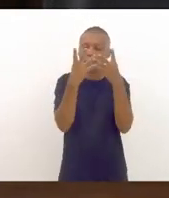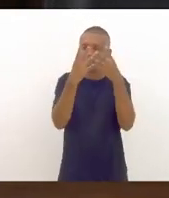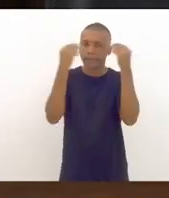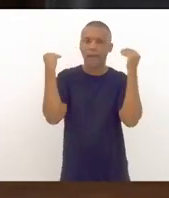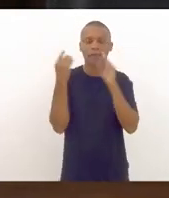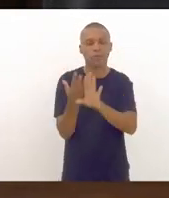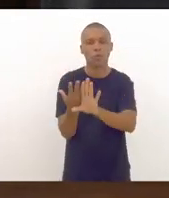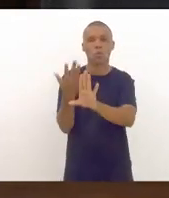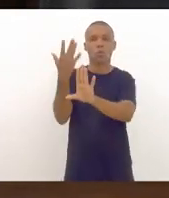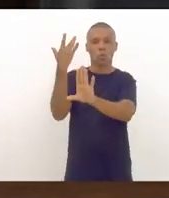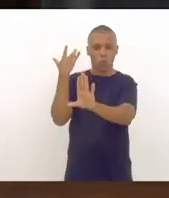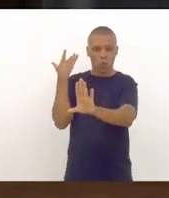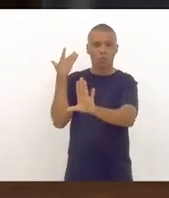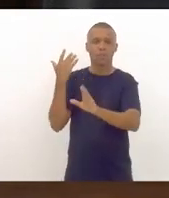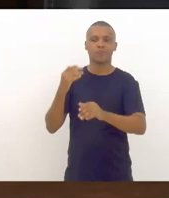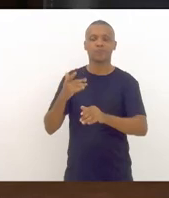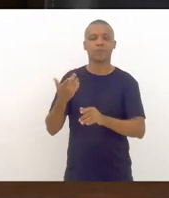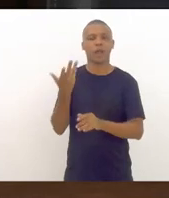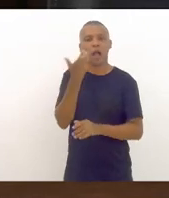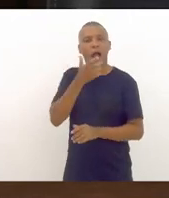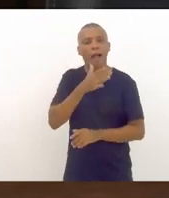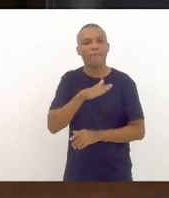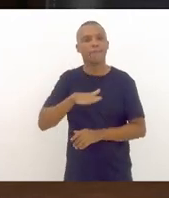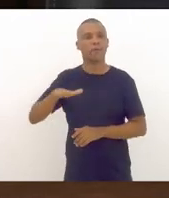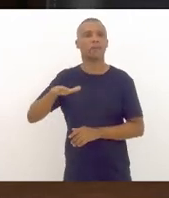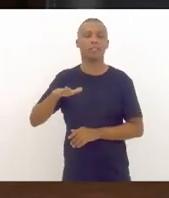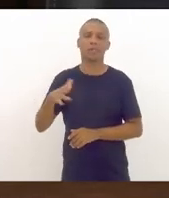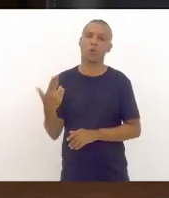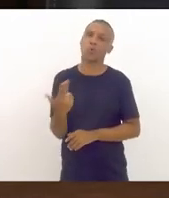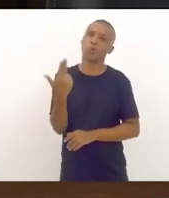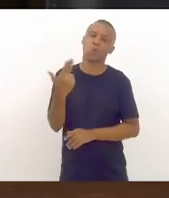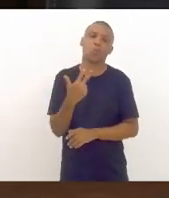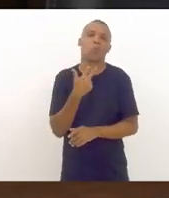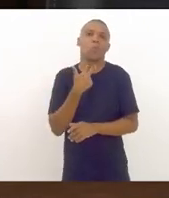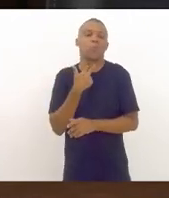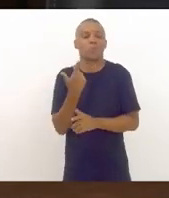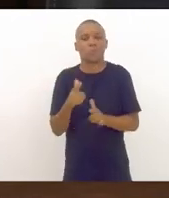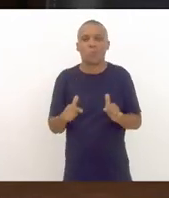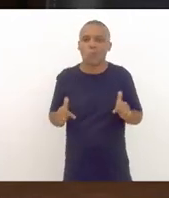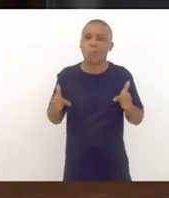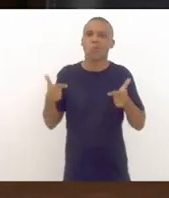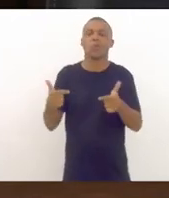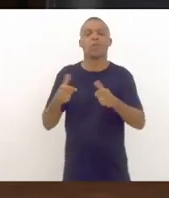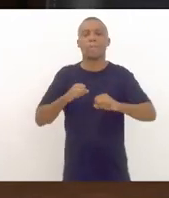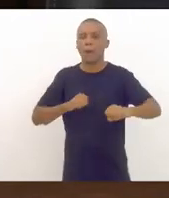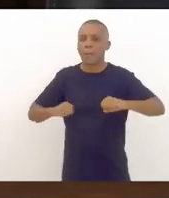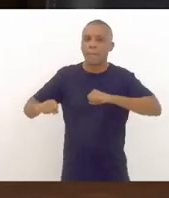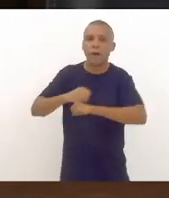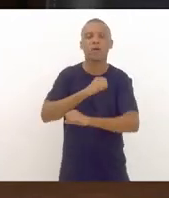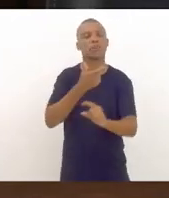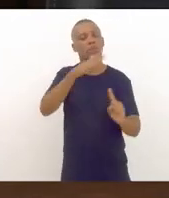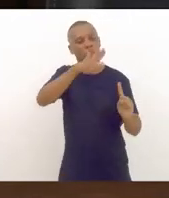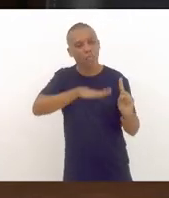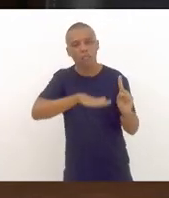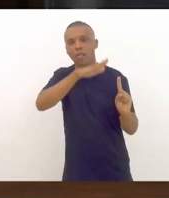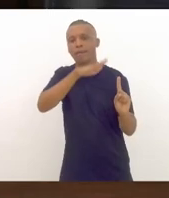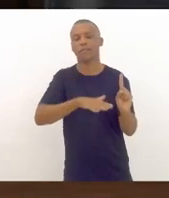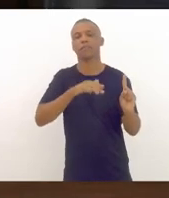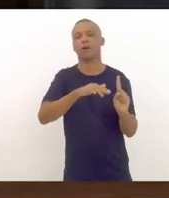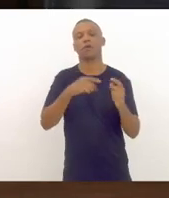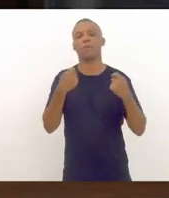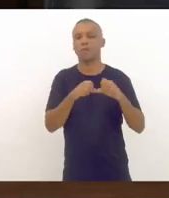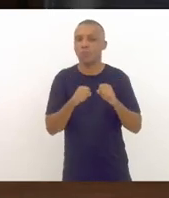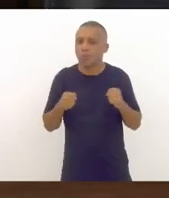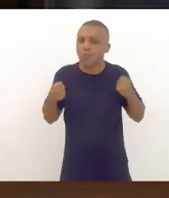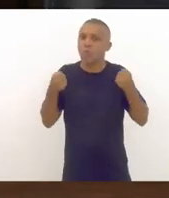que eu passei. De toda a infância que eu não pude fazer o que meus amigos faziam, de toda a devoção que eu tive que ter